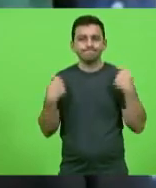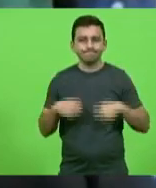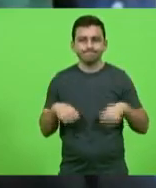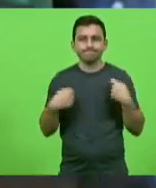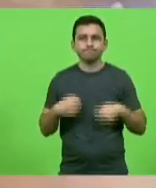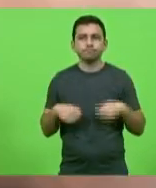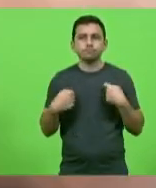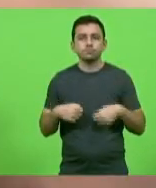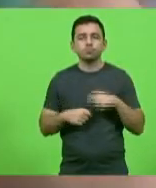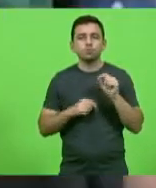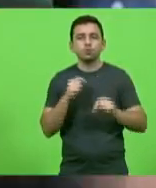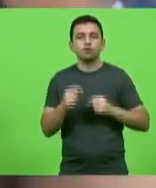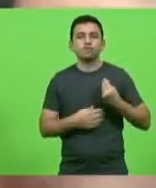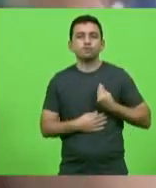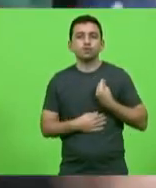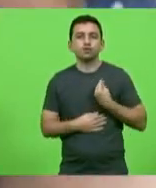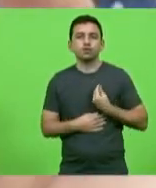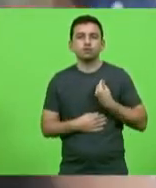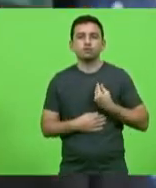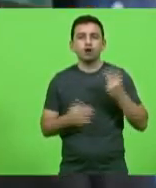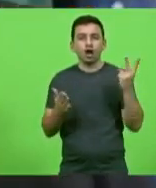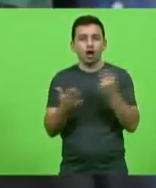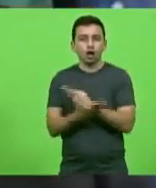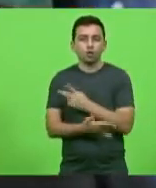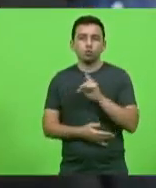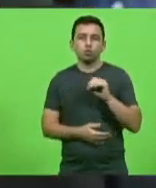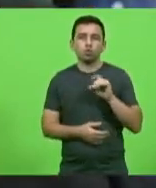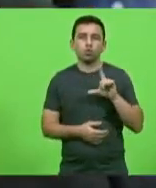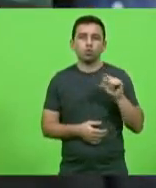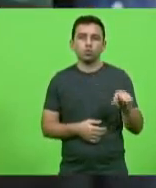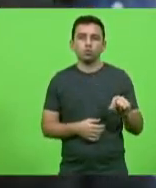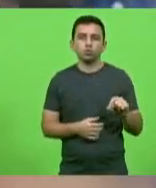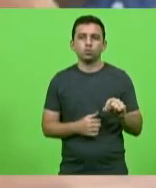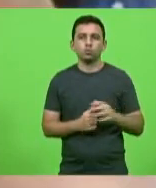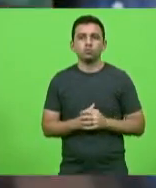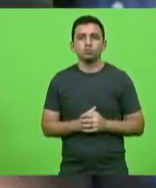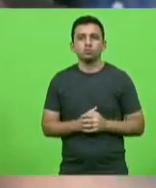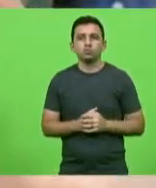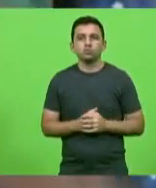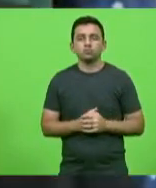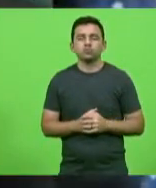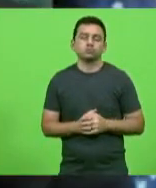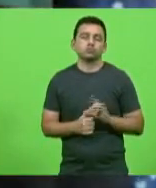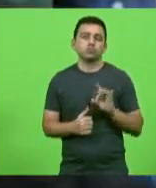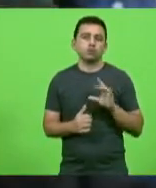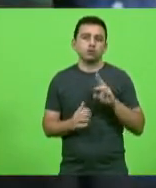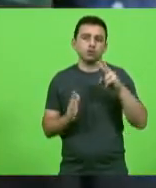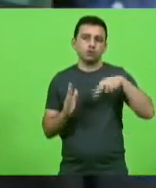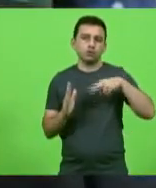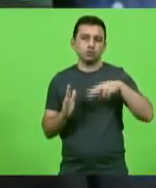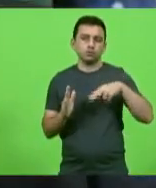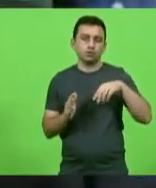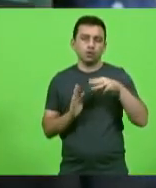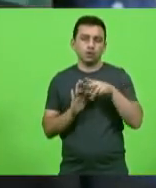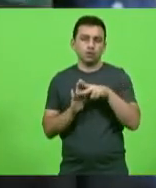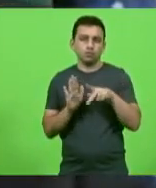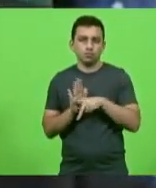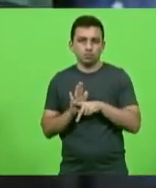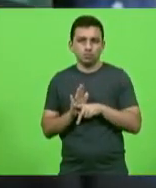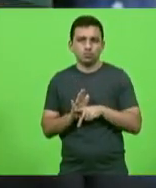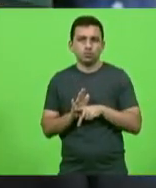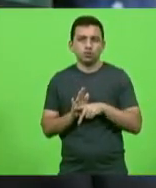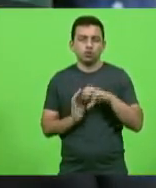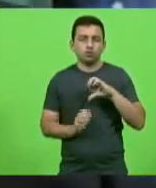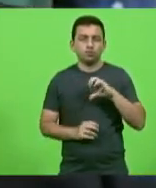necessidade da presença de dólar ou Euro Eu repito a simples leitura da Medida Provisória nº